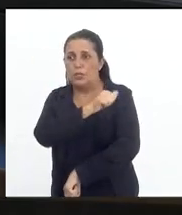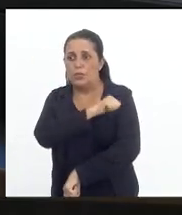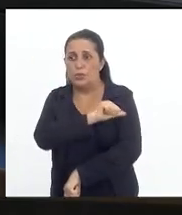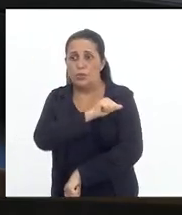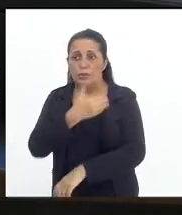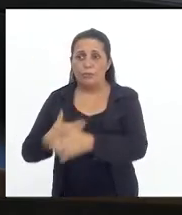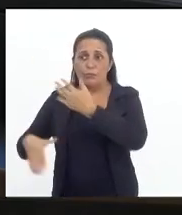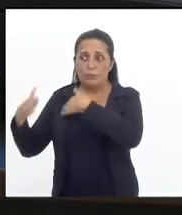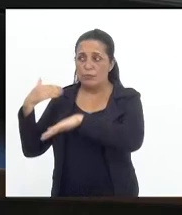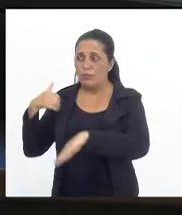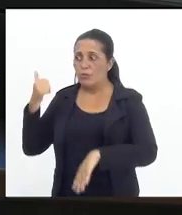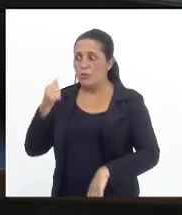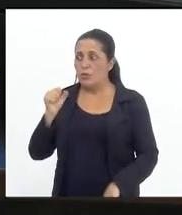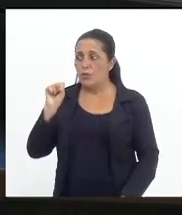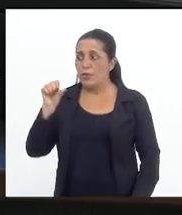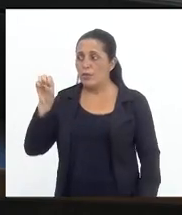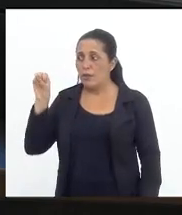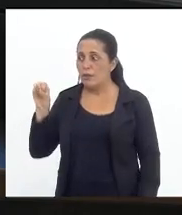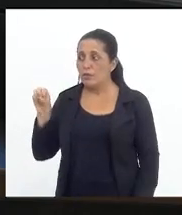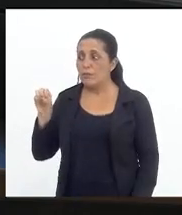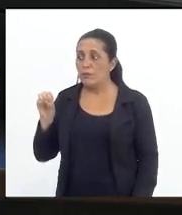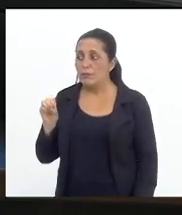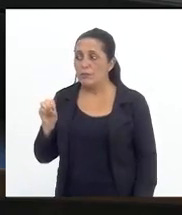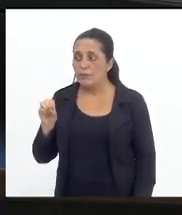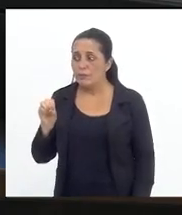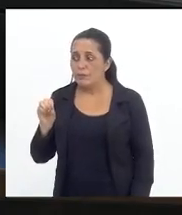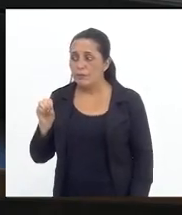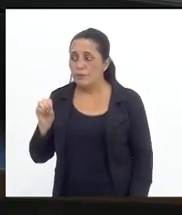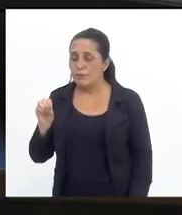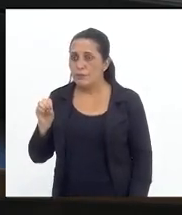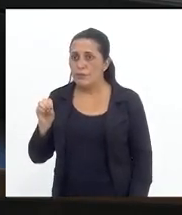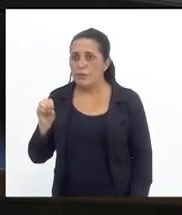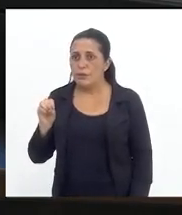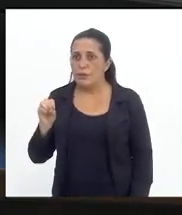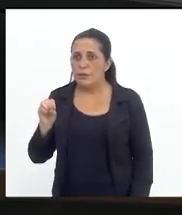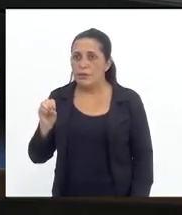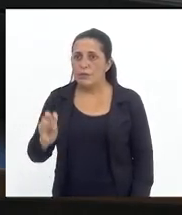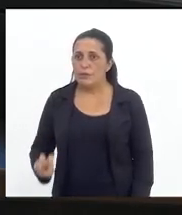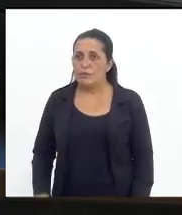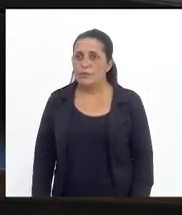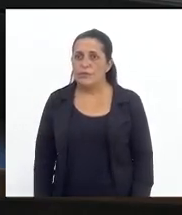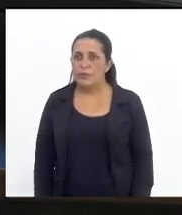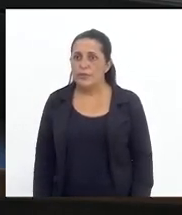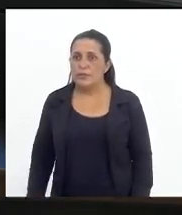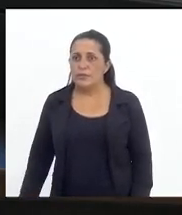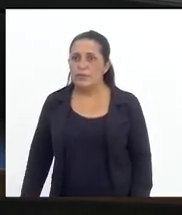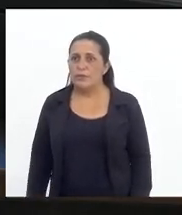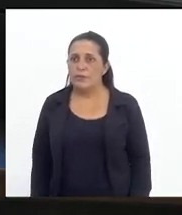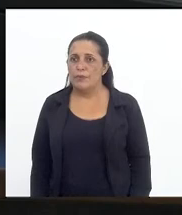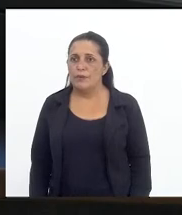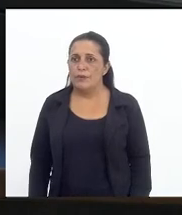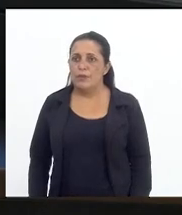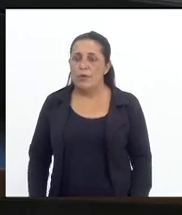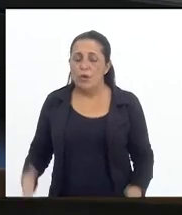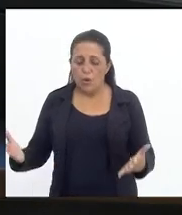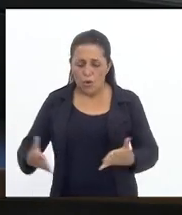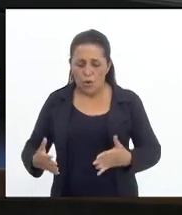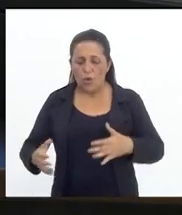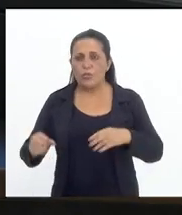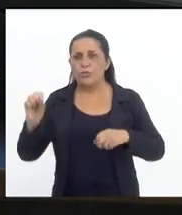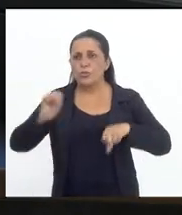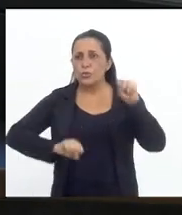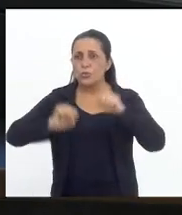na década de 80 há 30 anos depois a a indústria Fluminense hoje